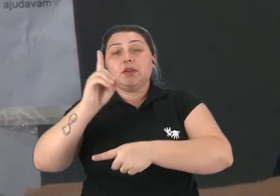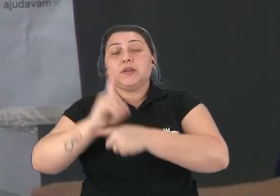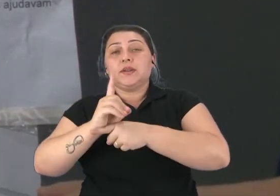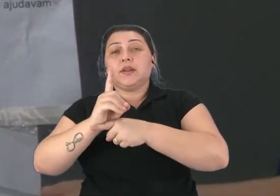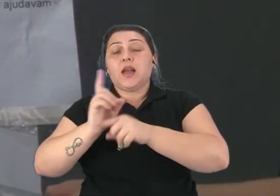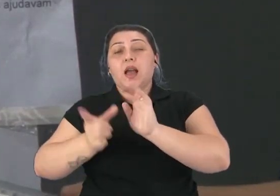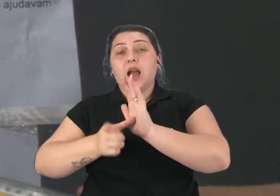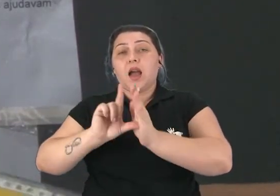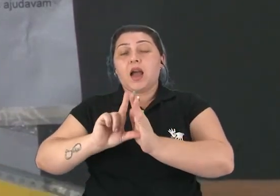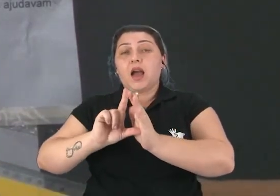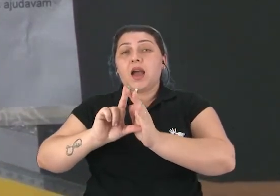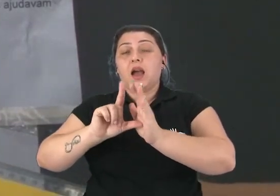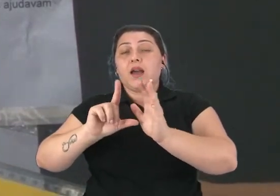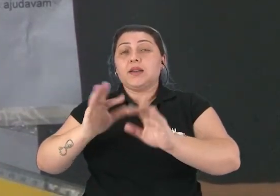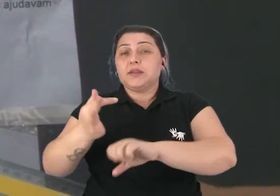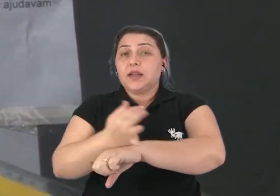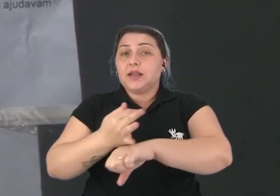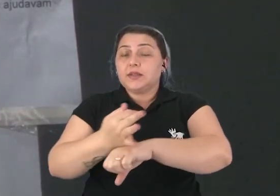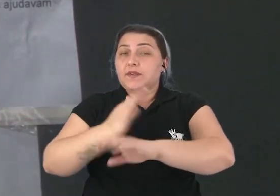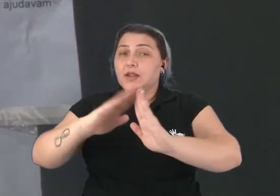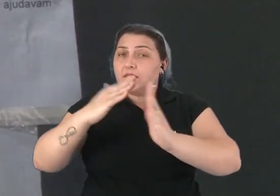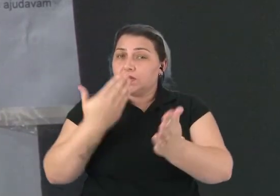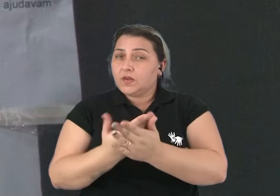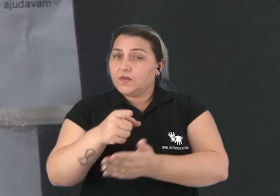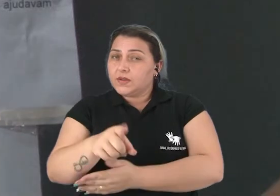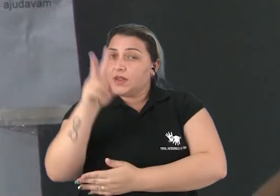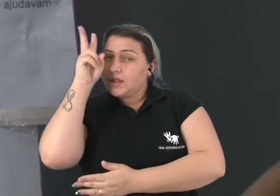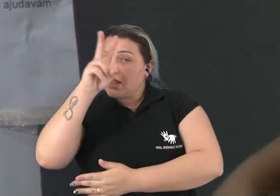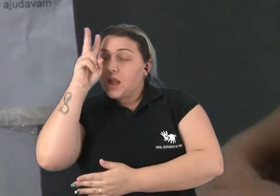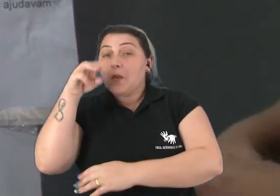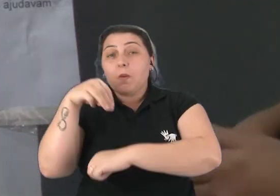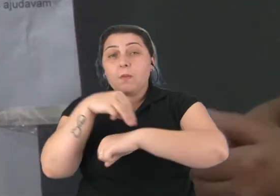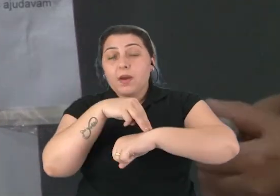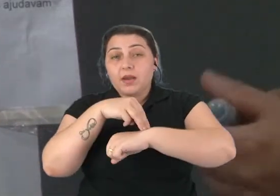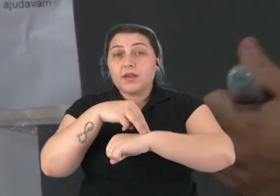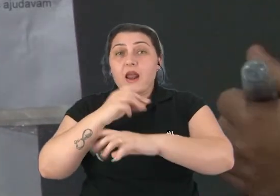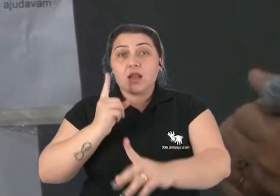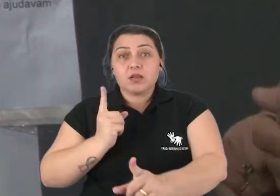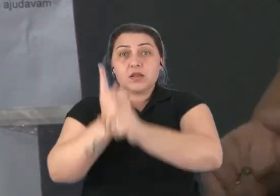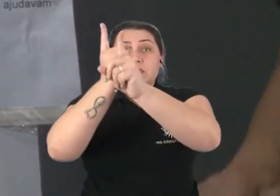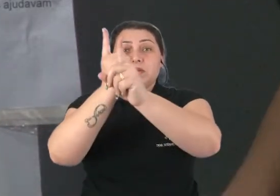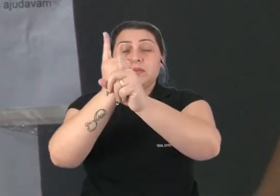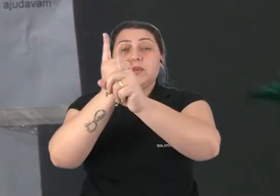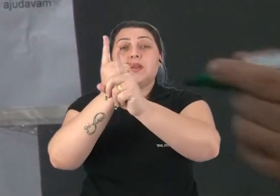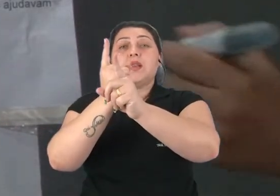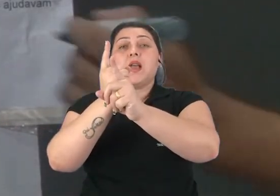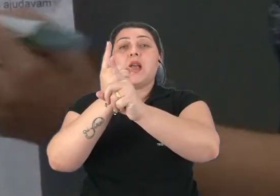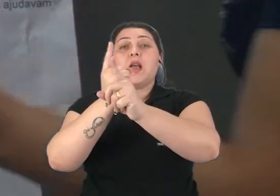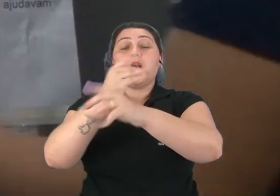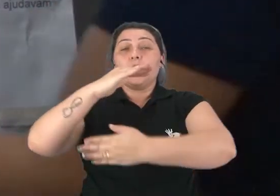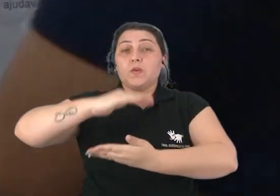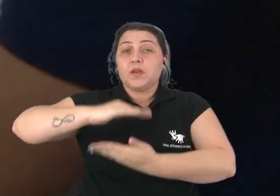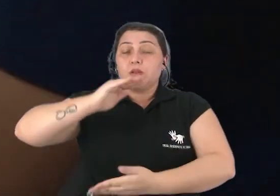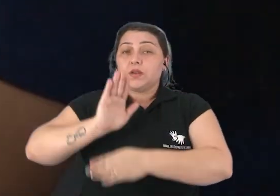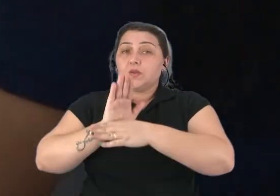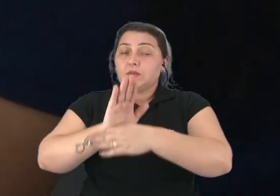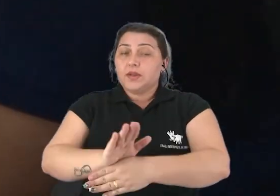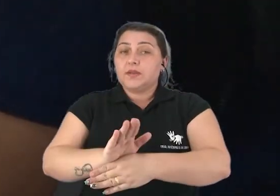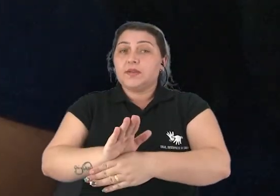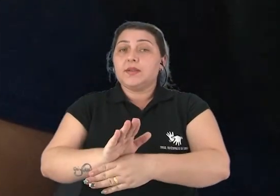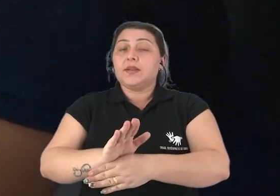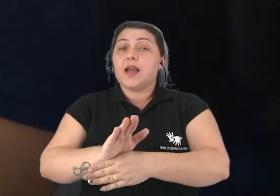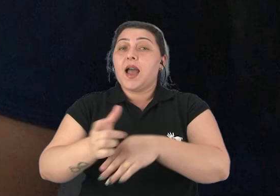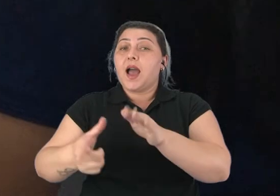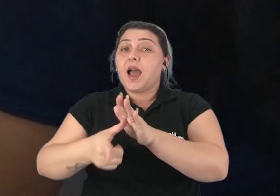nas vésperas das férias escolares. Você lembra o momento em que eles descobriram que os anãozinhos os ajudavam?